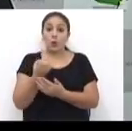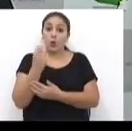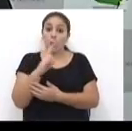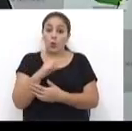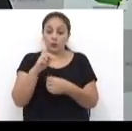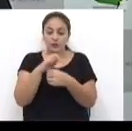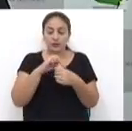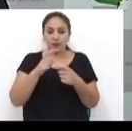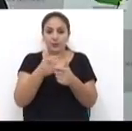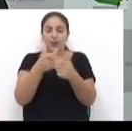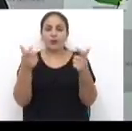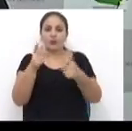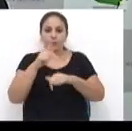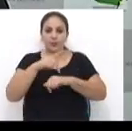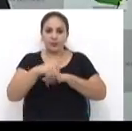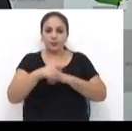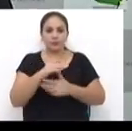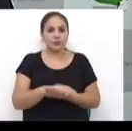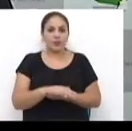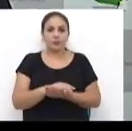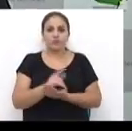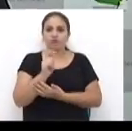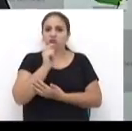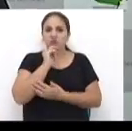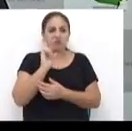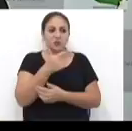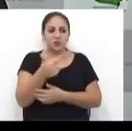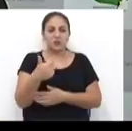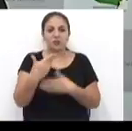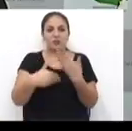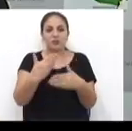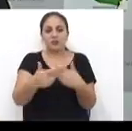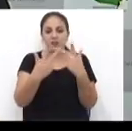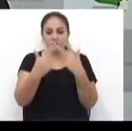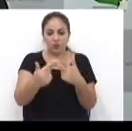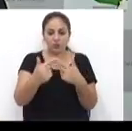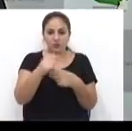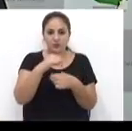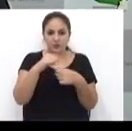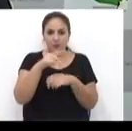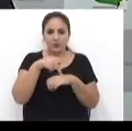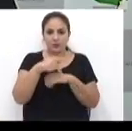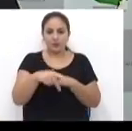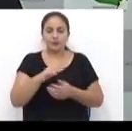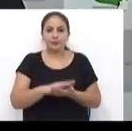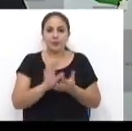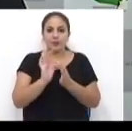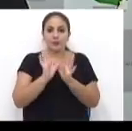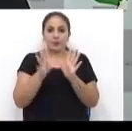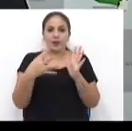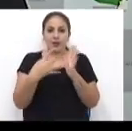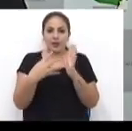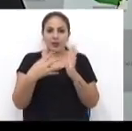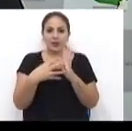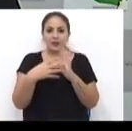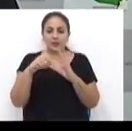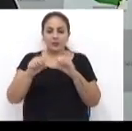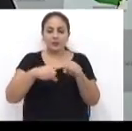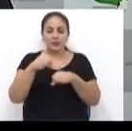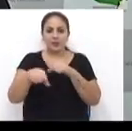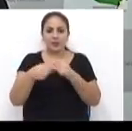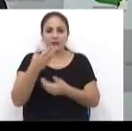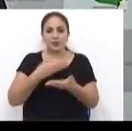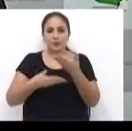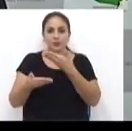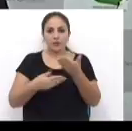Sul. Até mesmo em cidades maiores que Passo Fundo, ainda não se avançou tanto como a cidade avançou. A disponibilização de uma